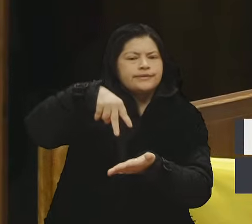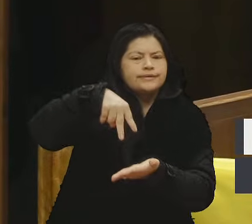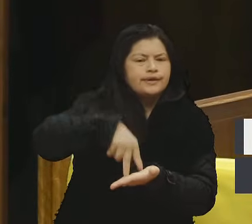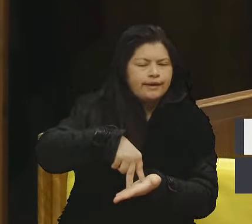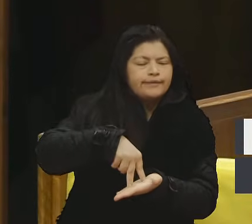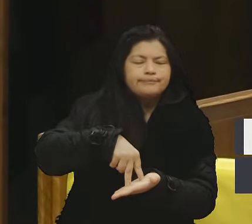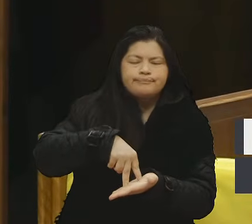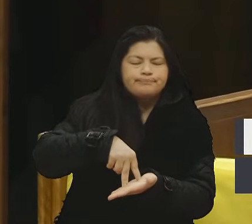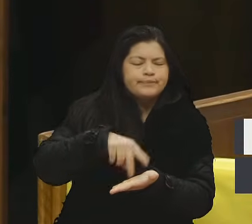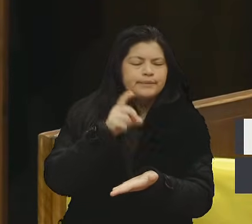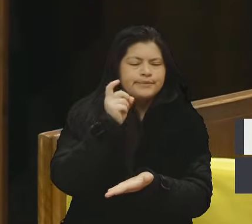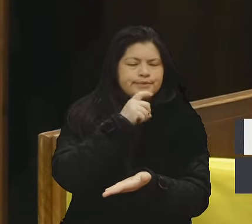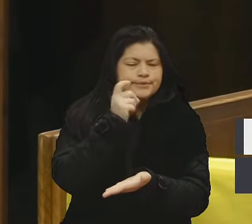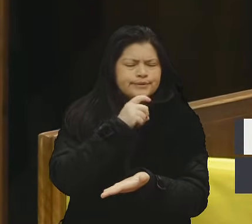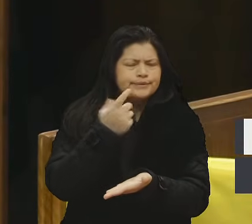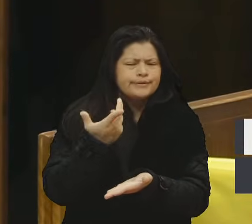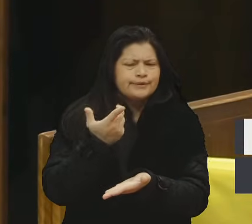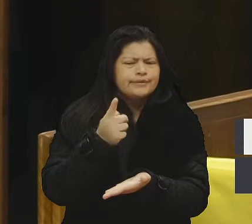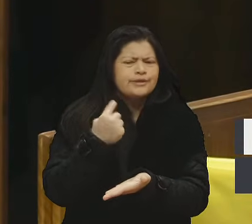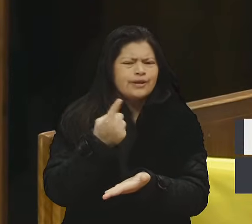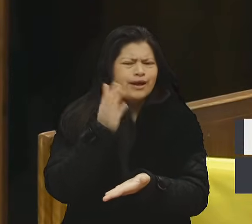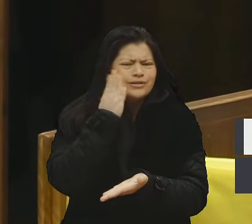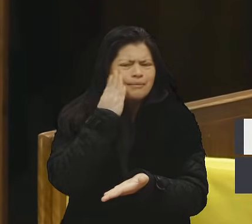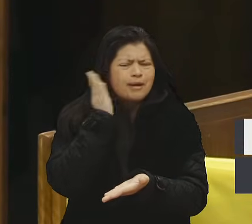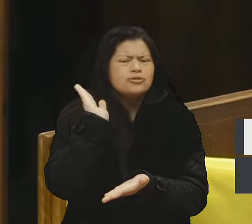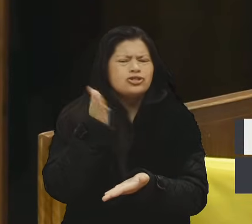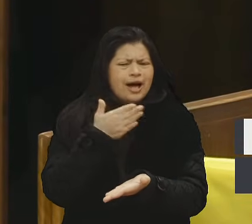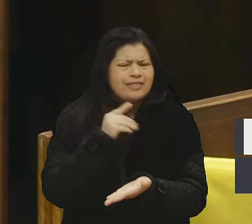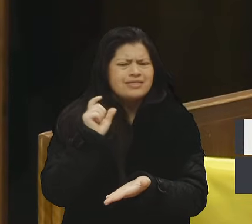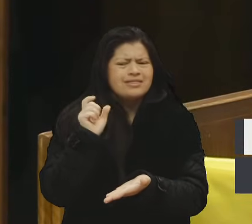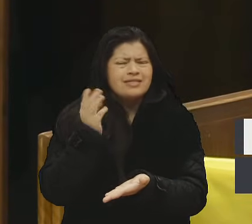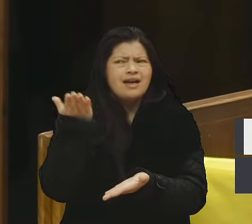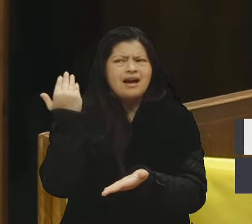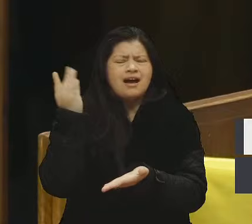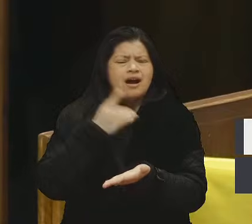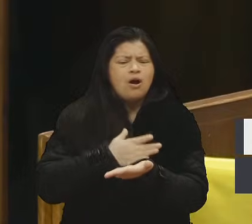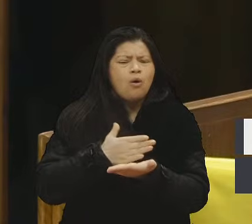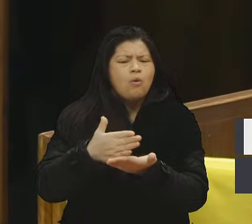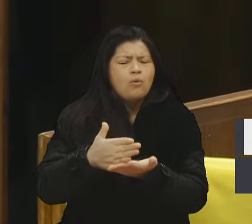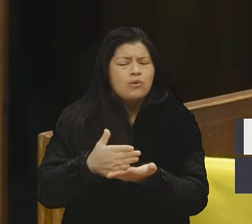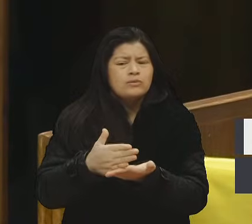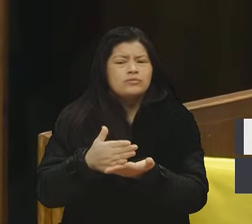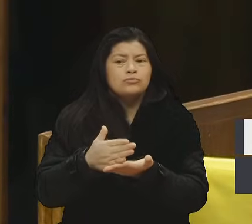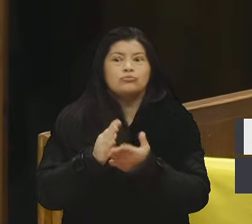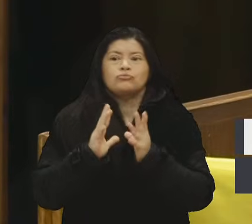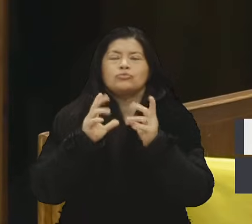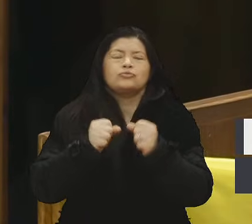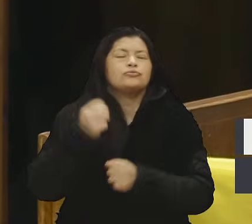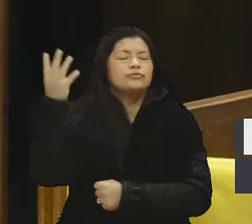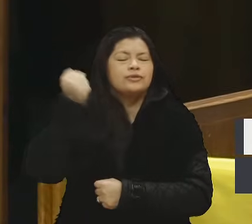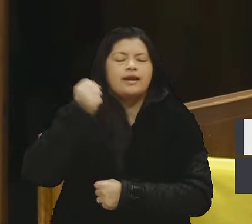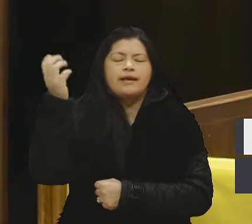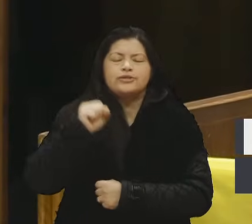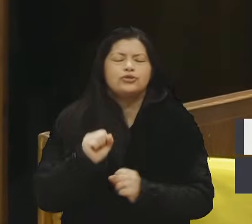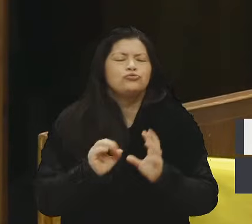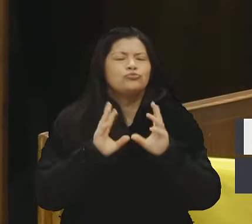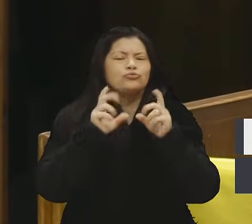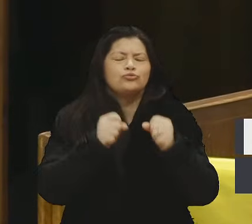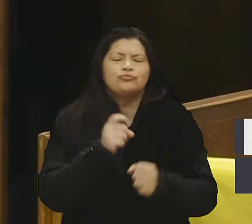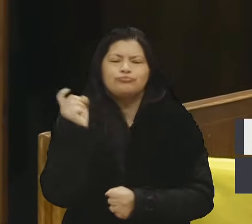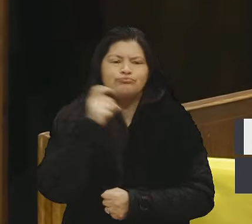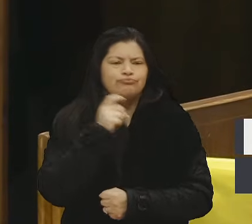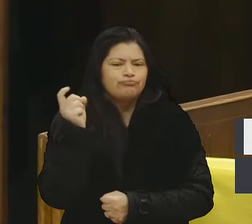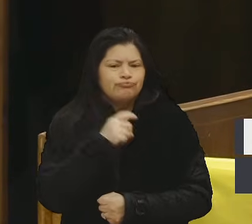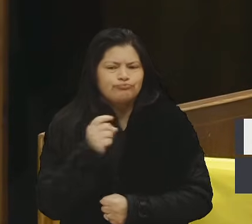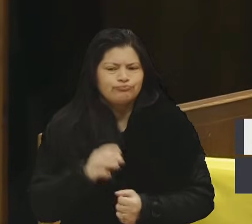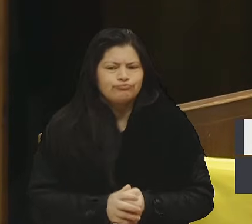nós. Fantasia porque a gente sabe que desde que começou o primeiro governo Leite, tudo é fantasioso. São 64